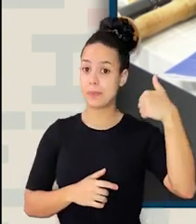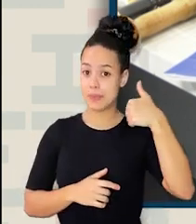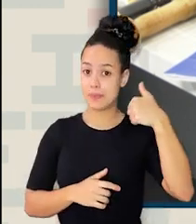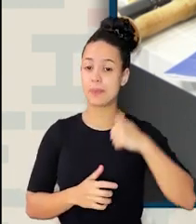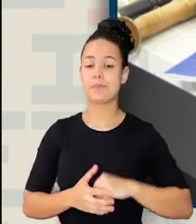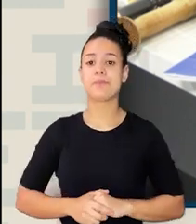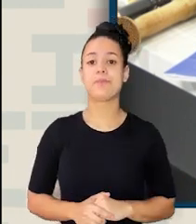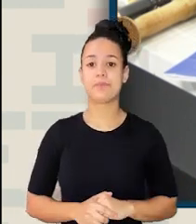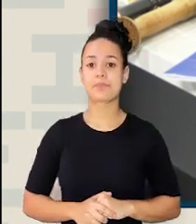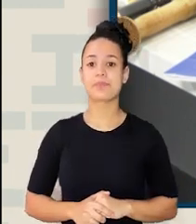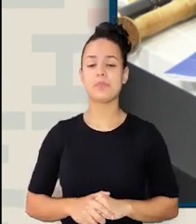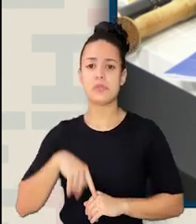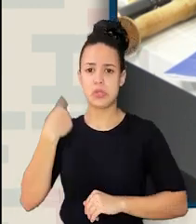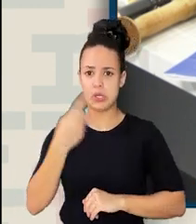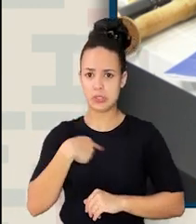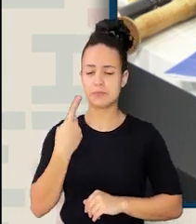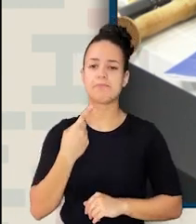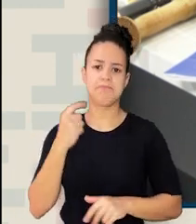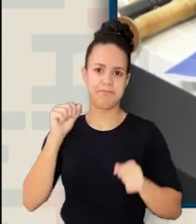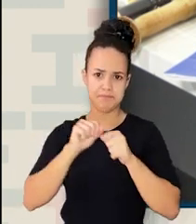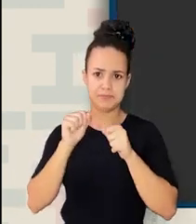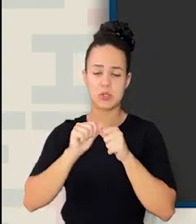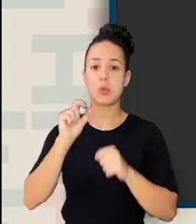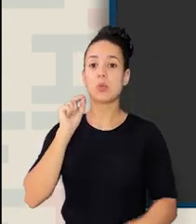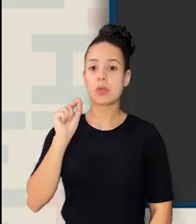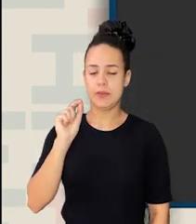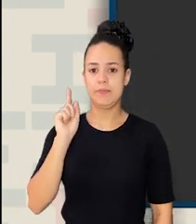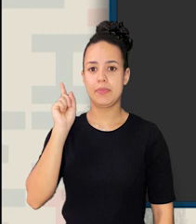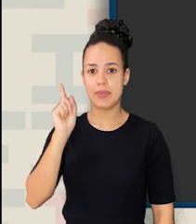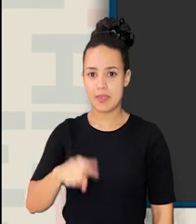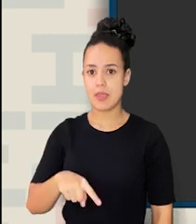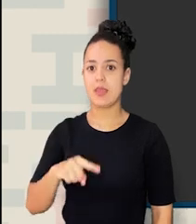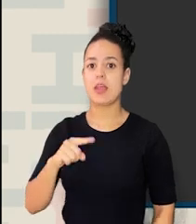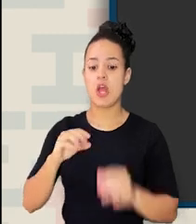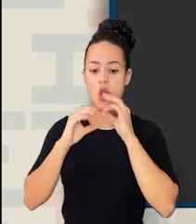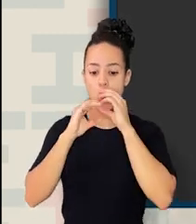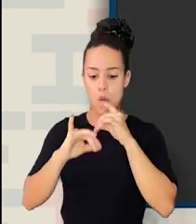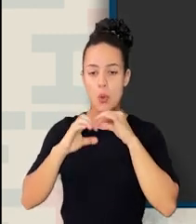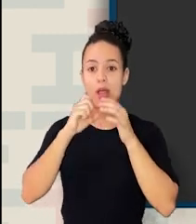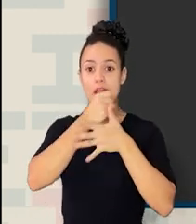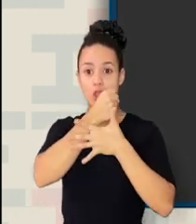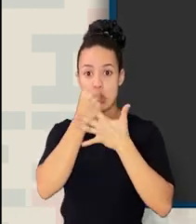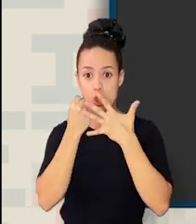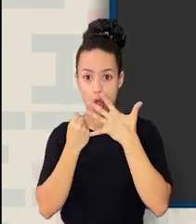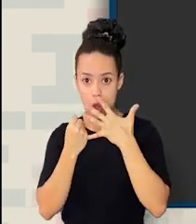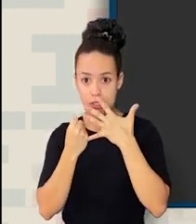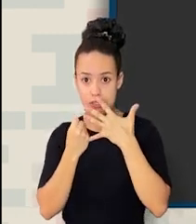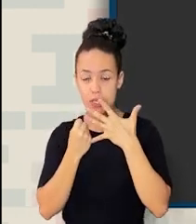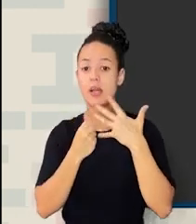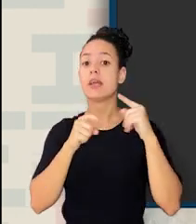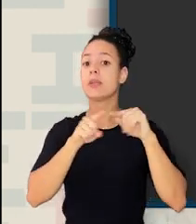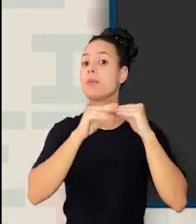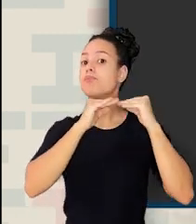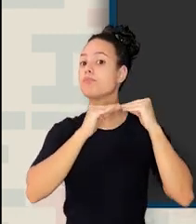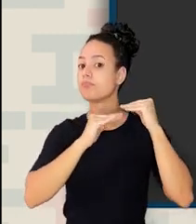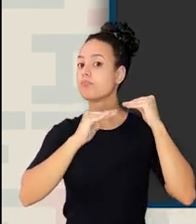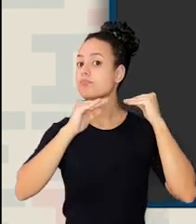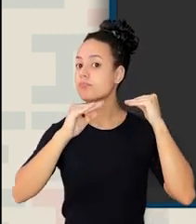Primeira coisa que a gente pode fazer é simplesmente articular a primeira nota e manter esse